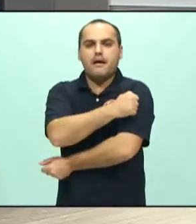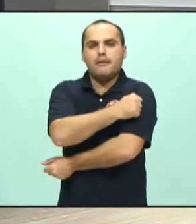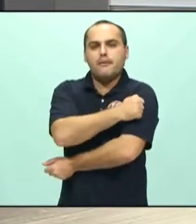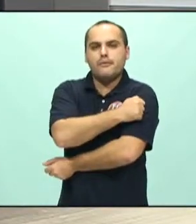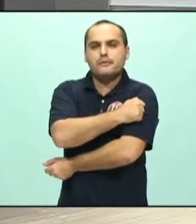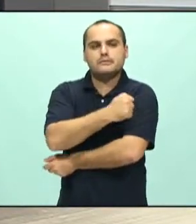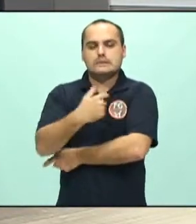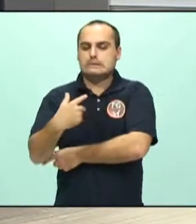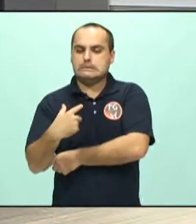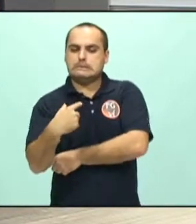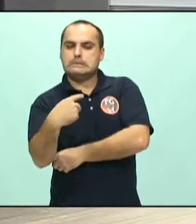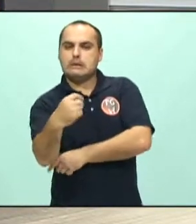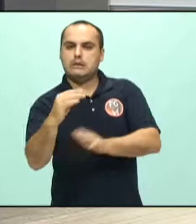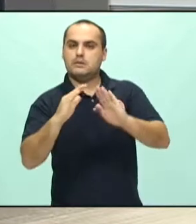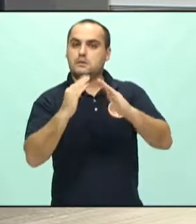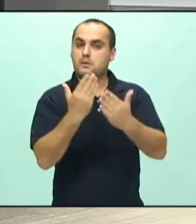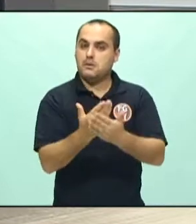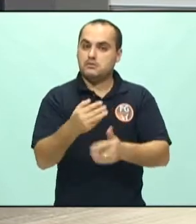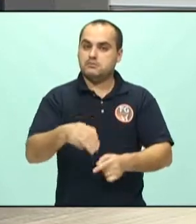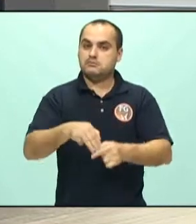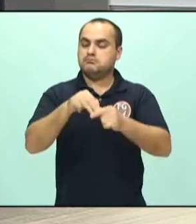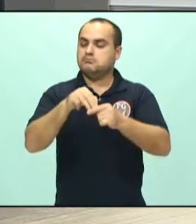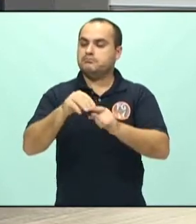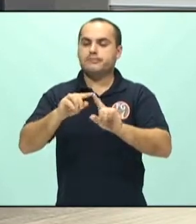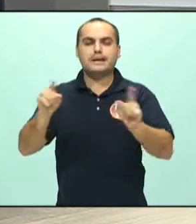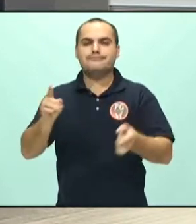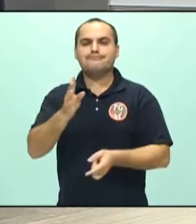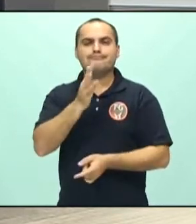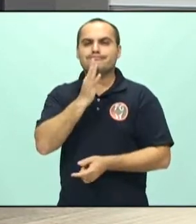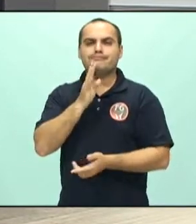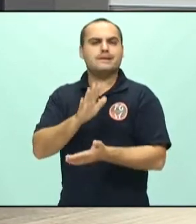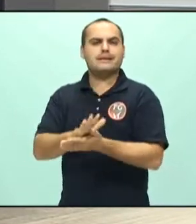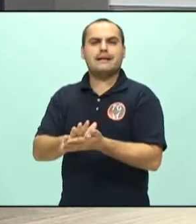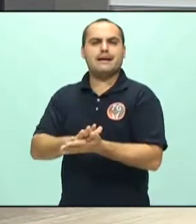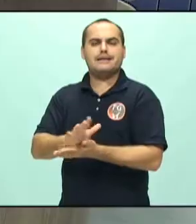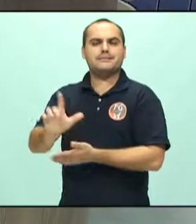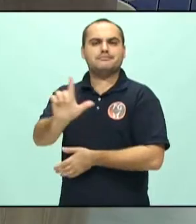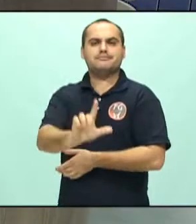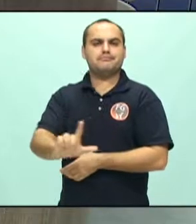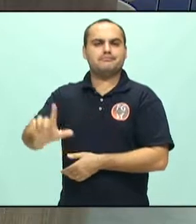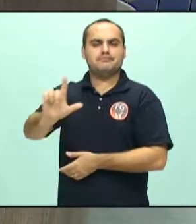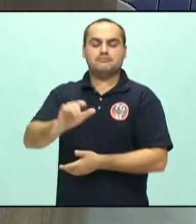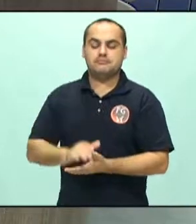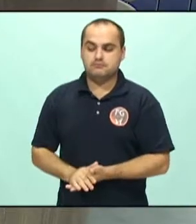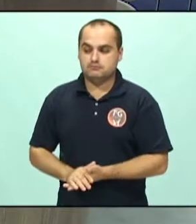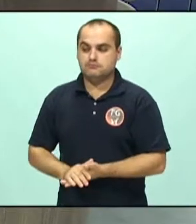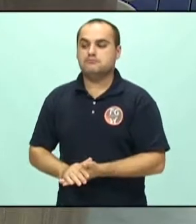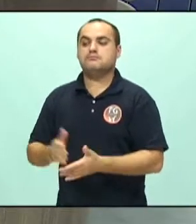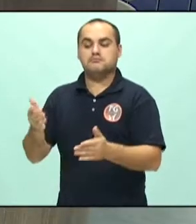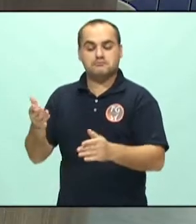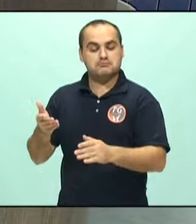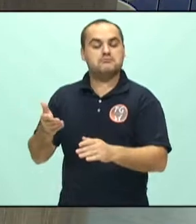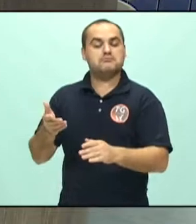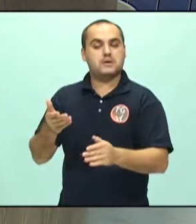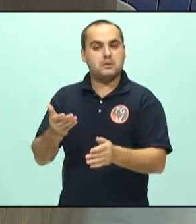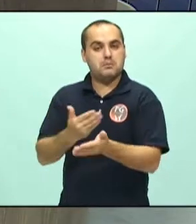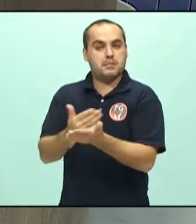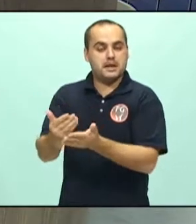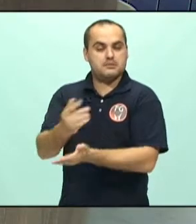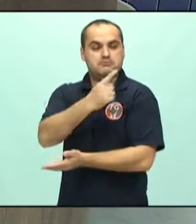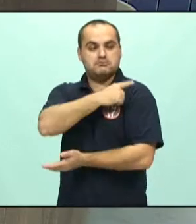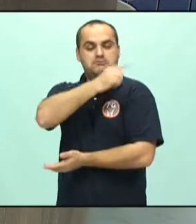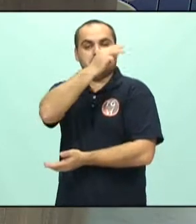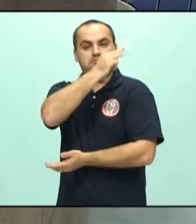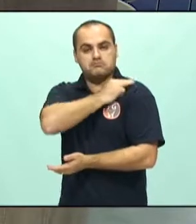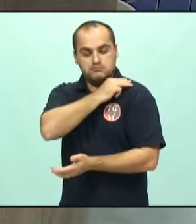grandes autores da nossa literatura. Eles entram no ensino médio, que tem contato com vários textos desses